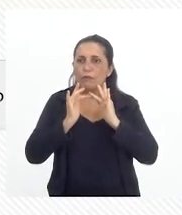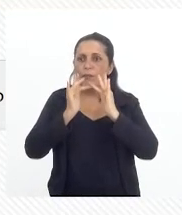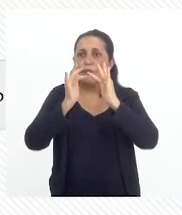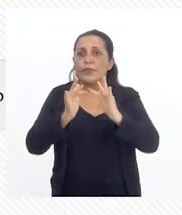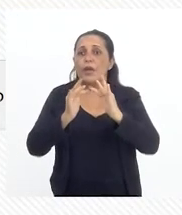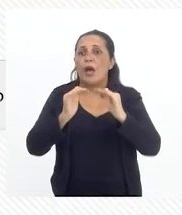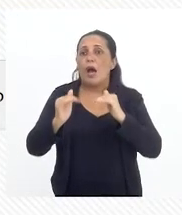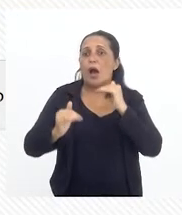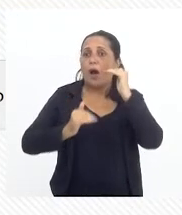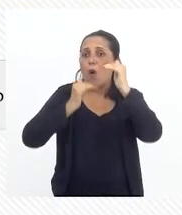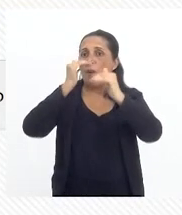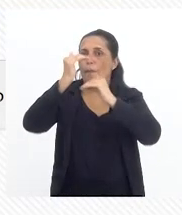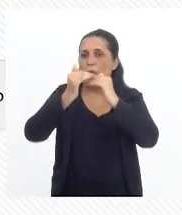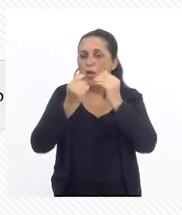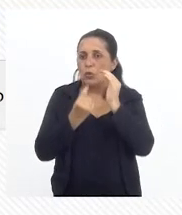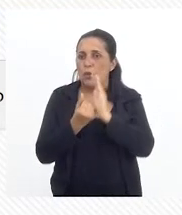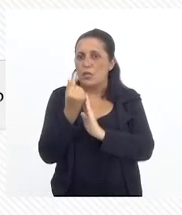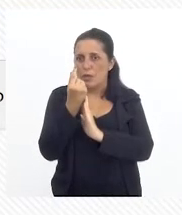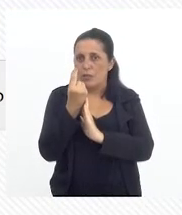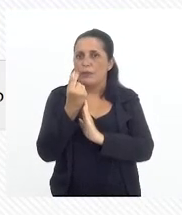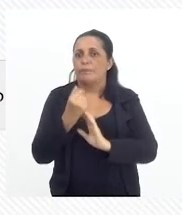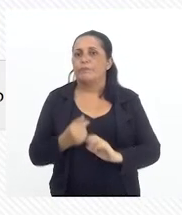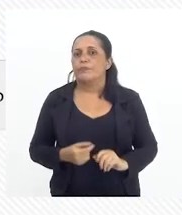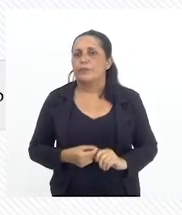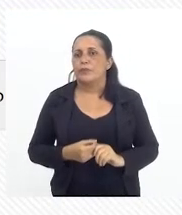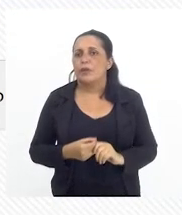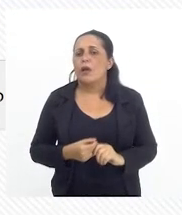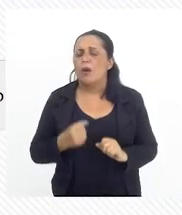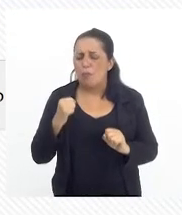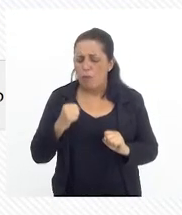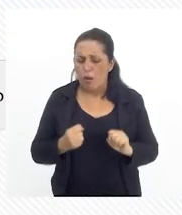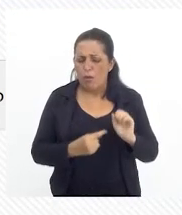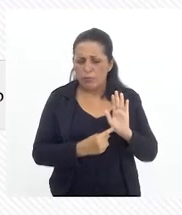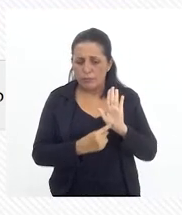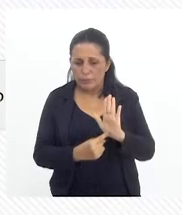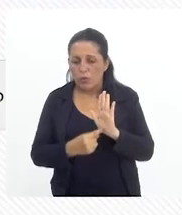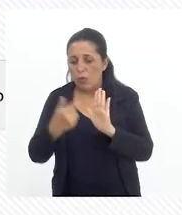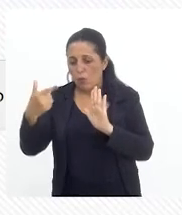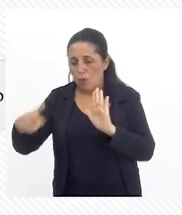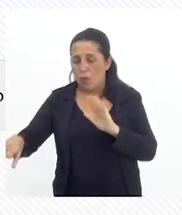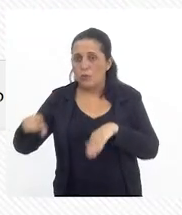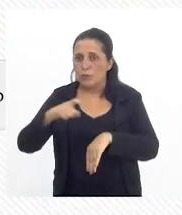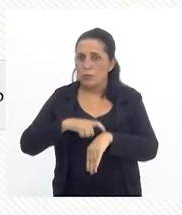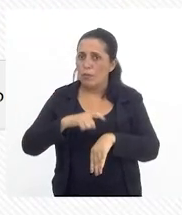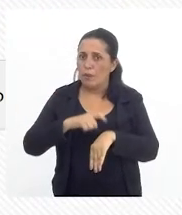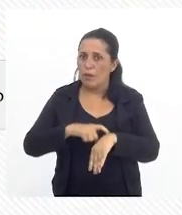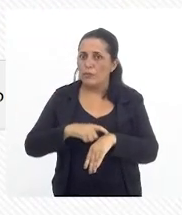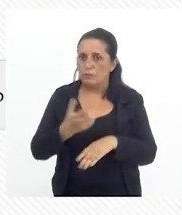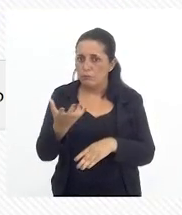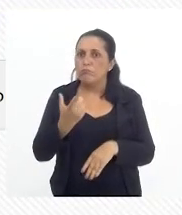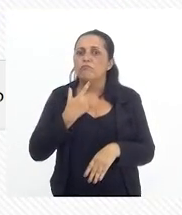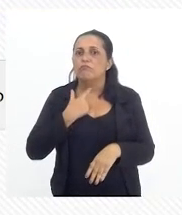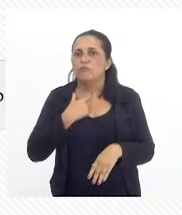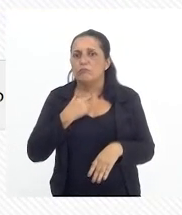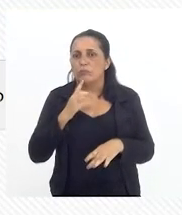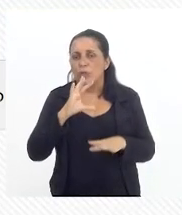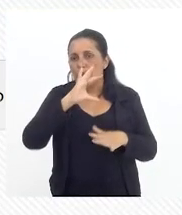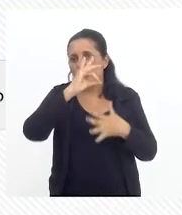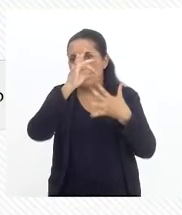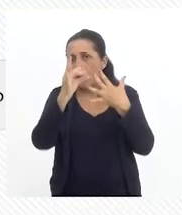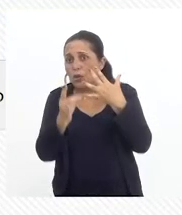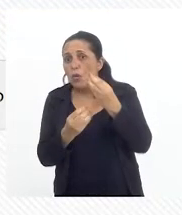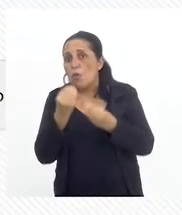aumento de receita eu posso fazer uma abordagem no outro momento se assim desejarem ver mais detalhes